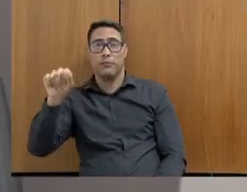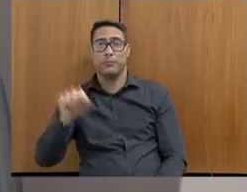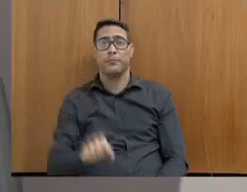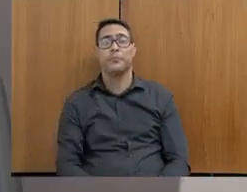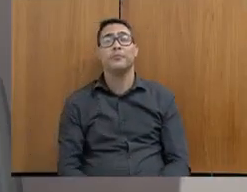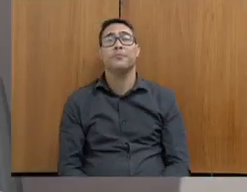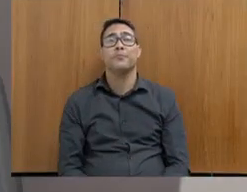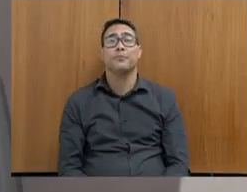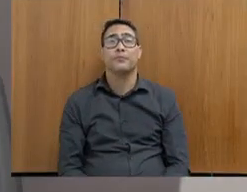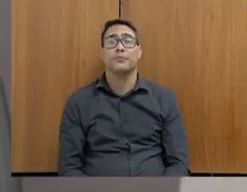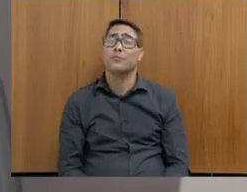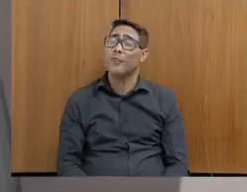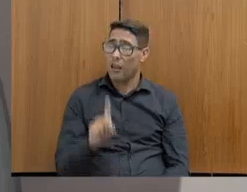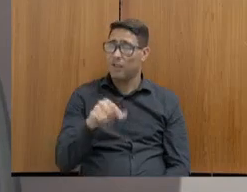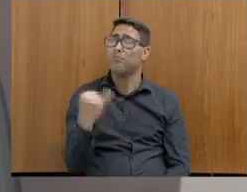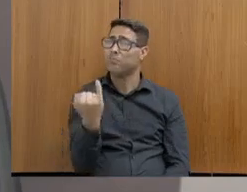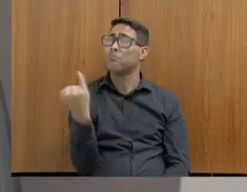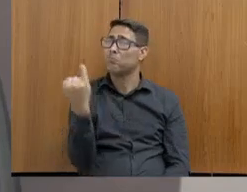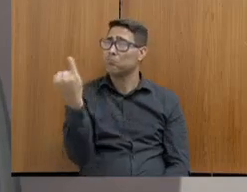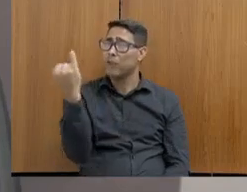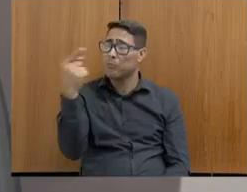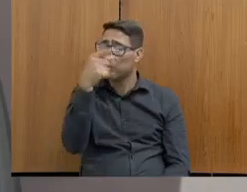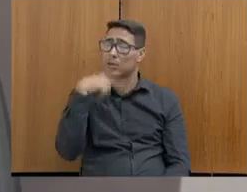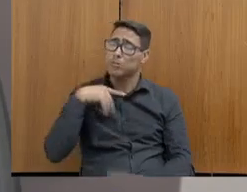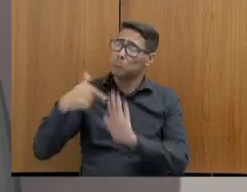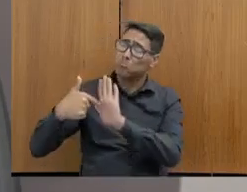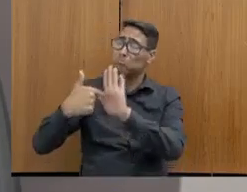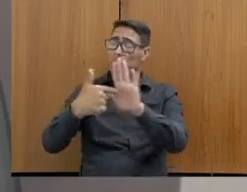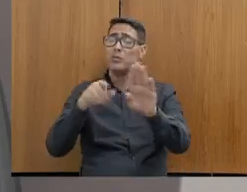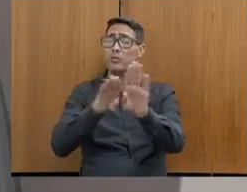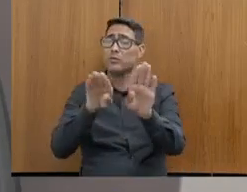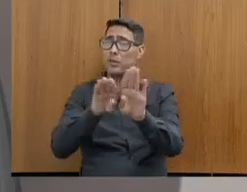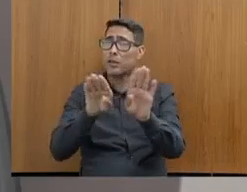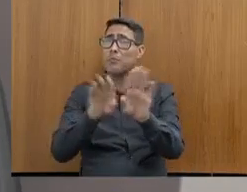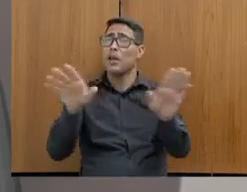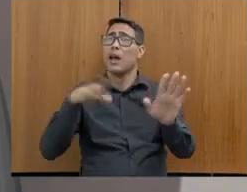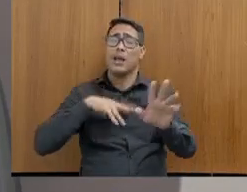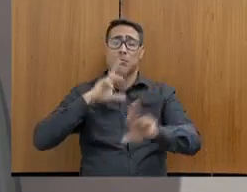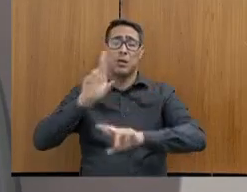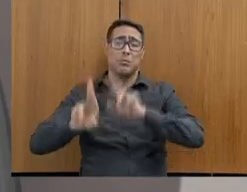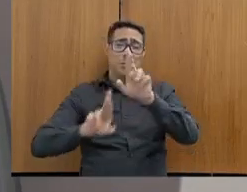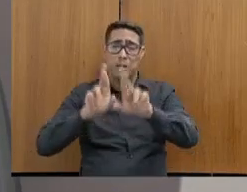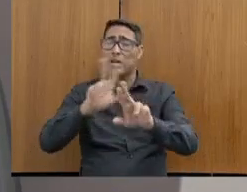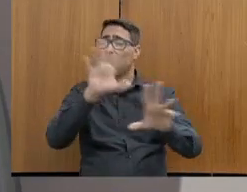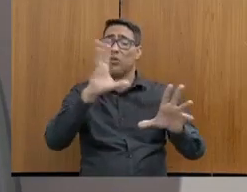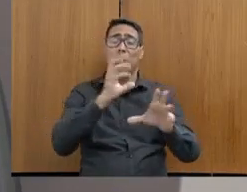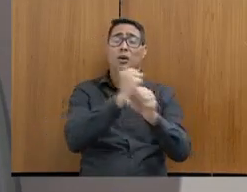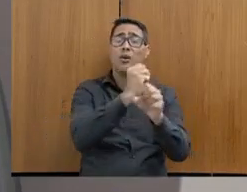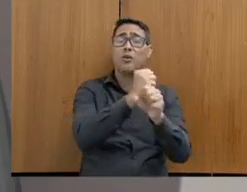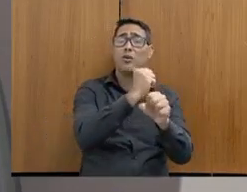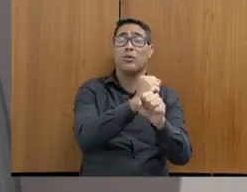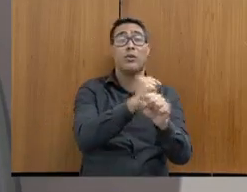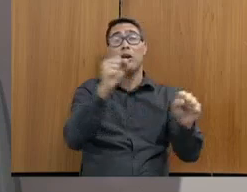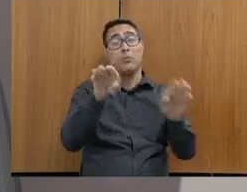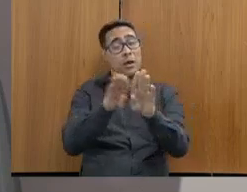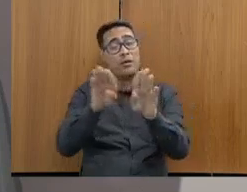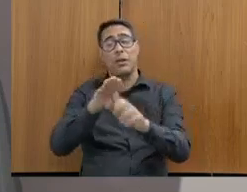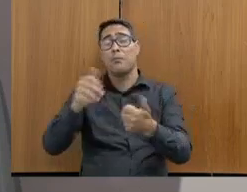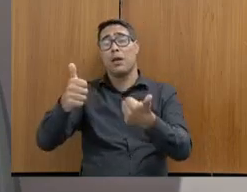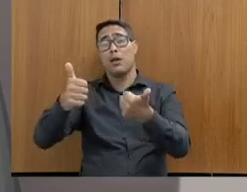aqui é muito importante né Nós trazermos também os nossos resultados não só quantitativos mas também qualitativos